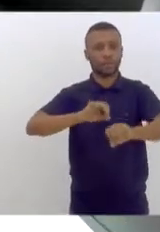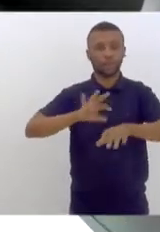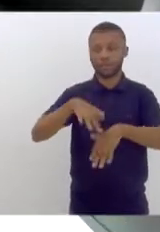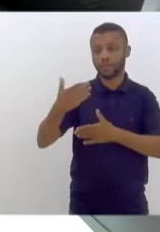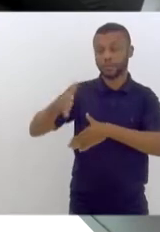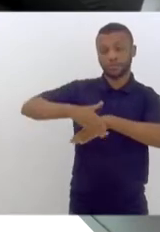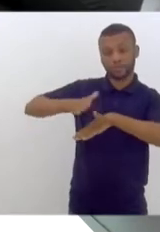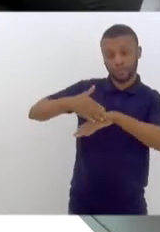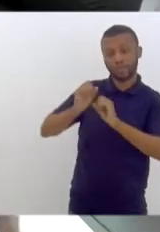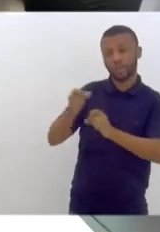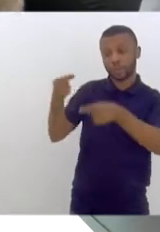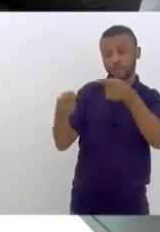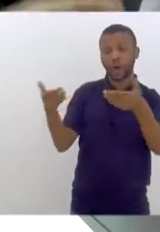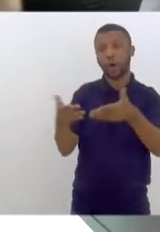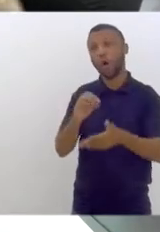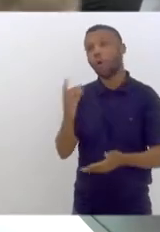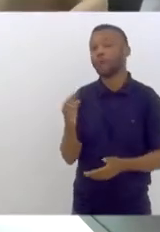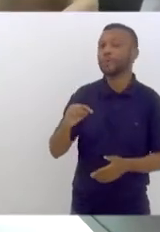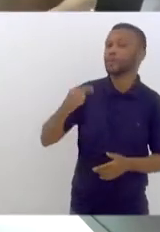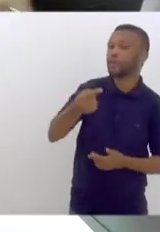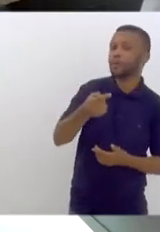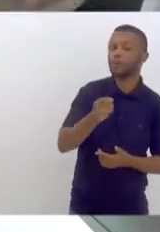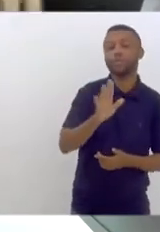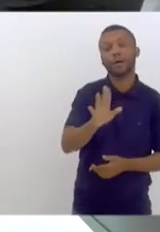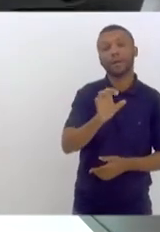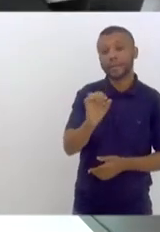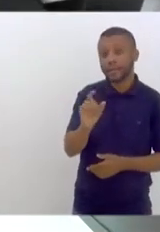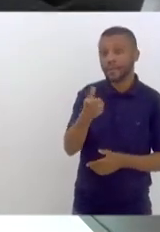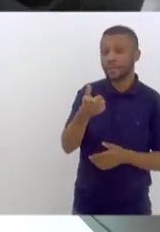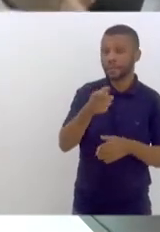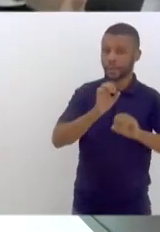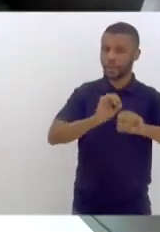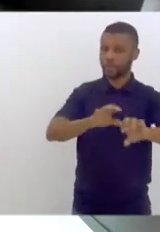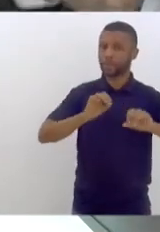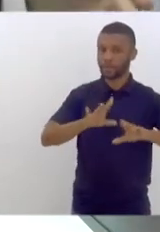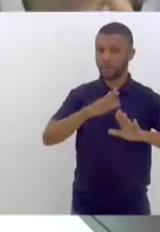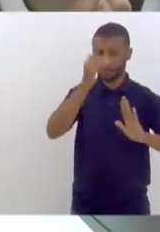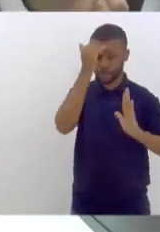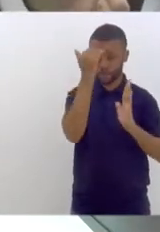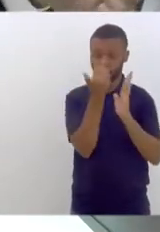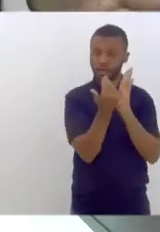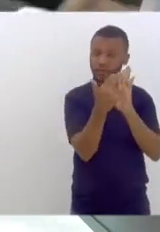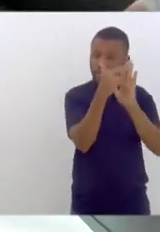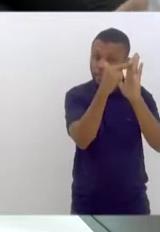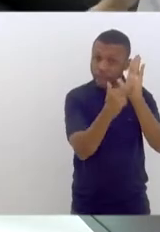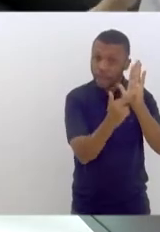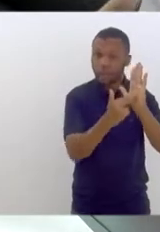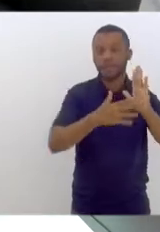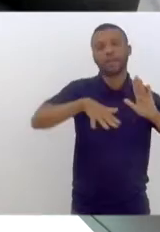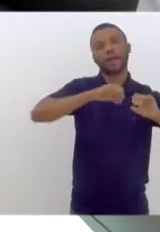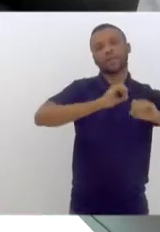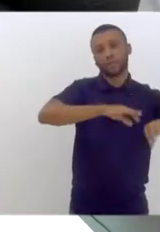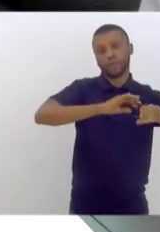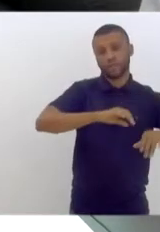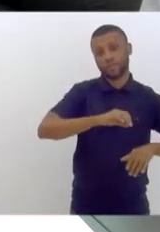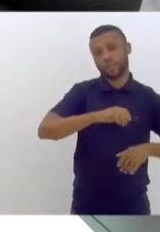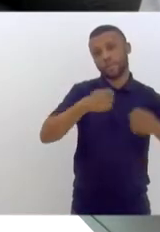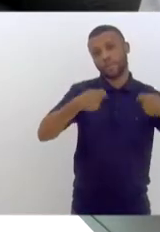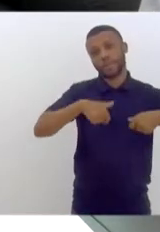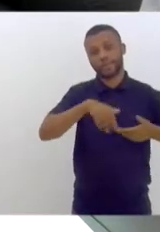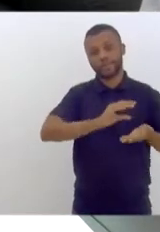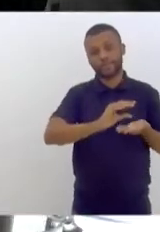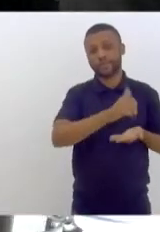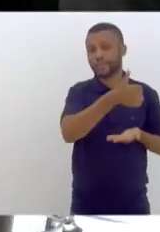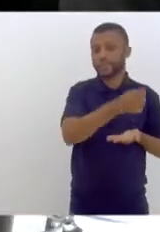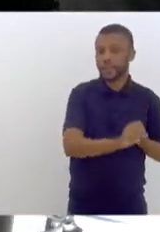agora ou posteriori, mas é se a educação e os critérios educacionais devem ser só 10 ou se deve ser mais do que 10. Eu acho